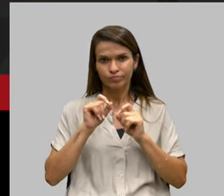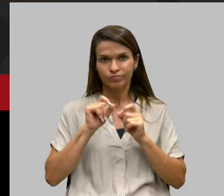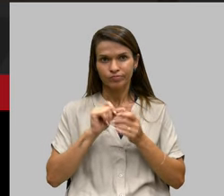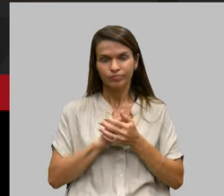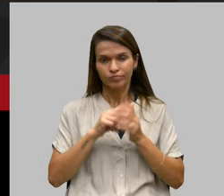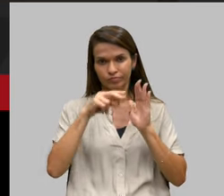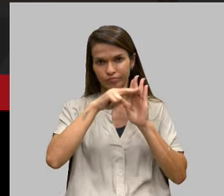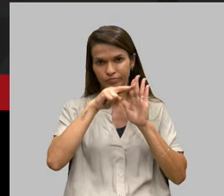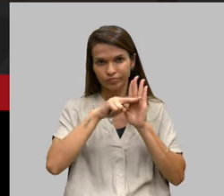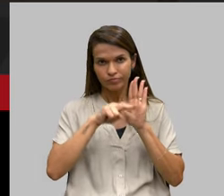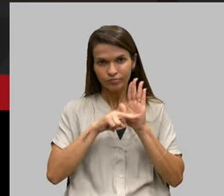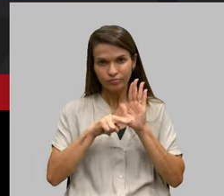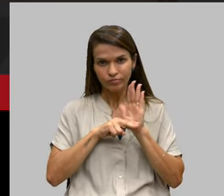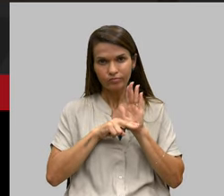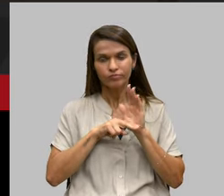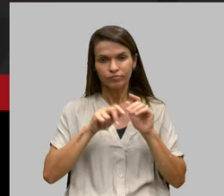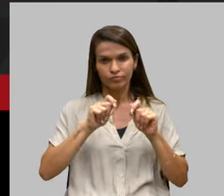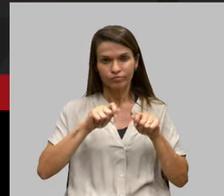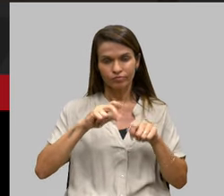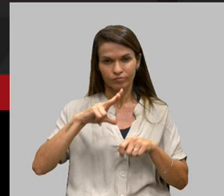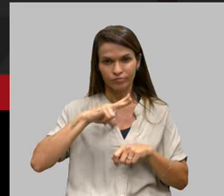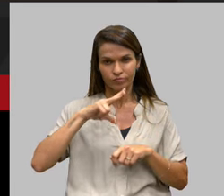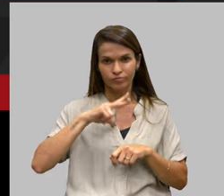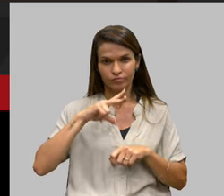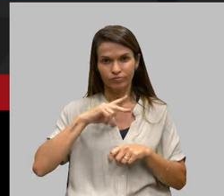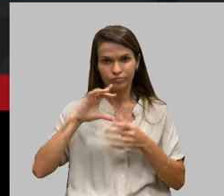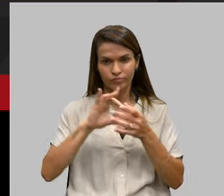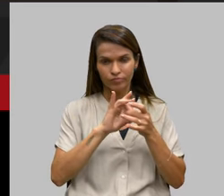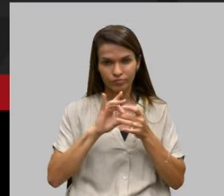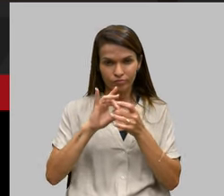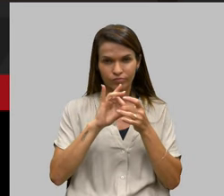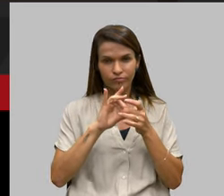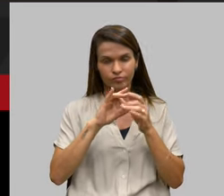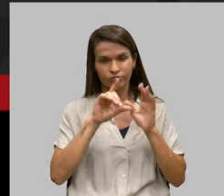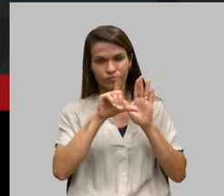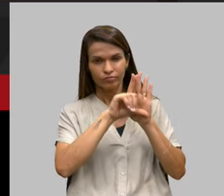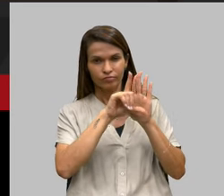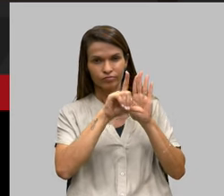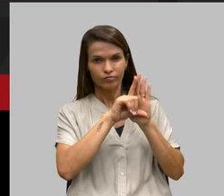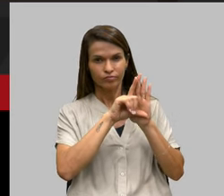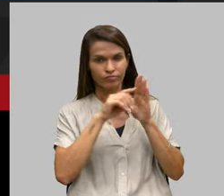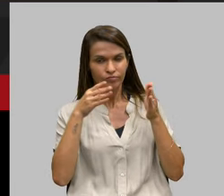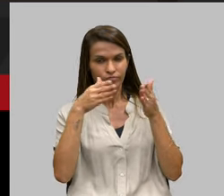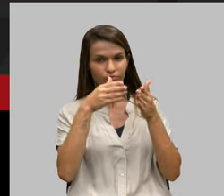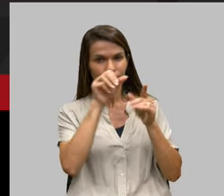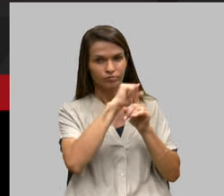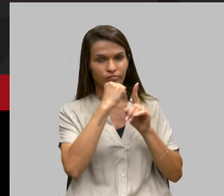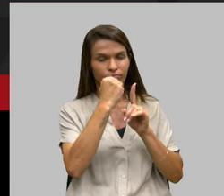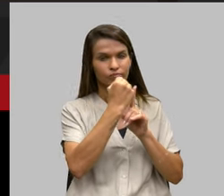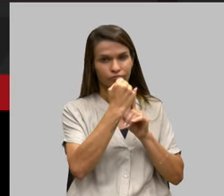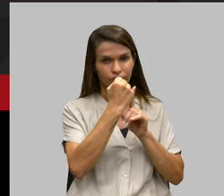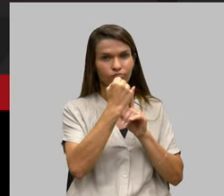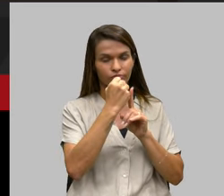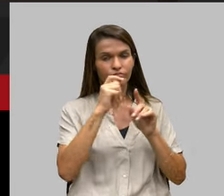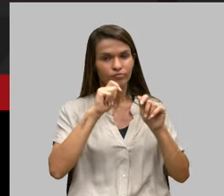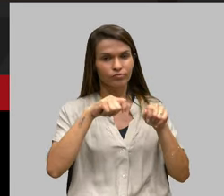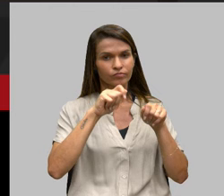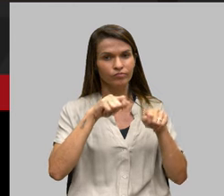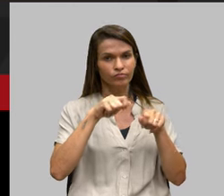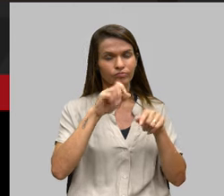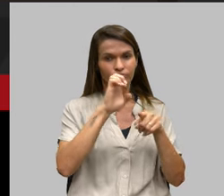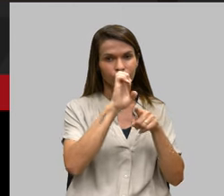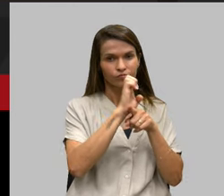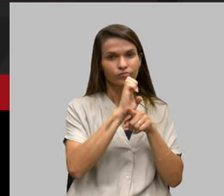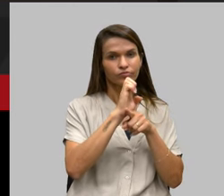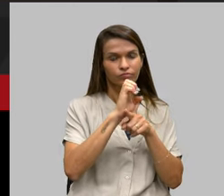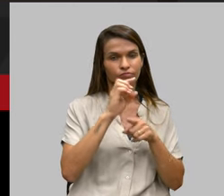normativa compete privativamente a união legislar sobre Seguridade Social compete a união aos Estados e ao Distrito Federal